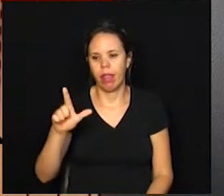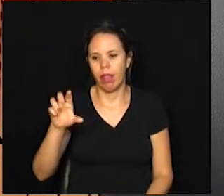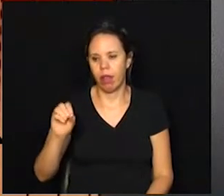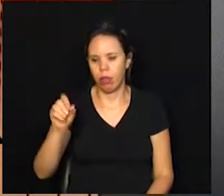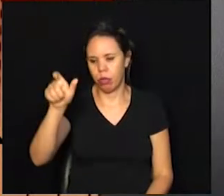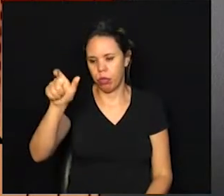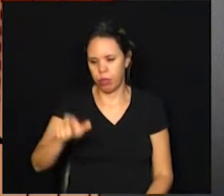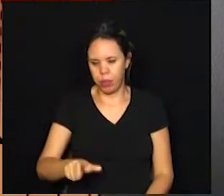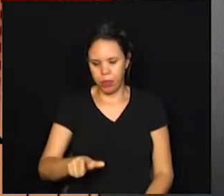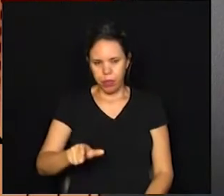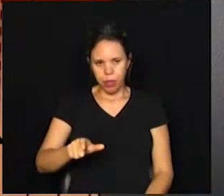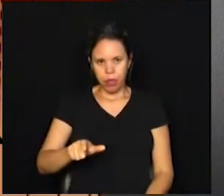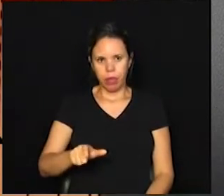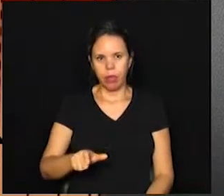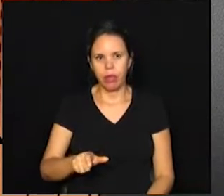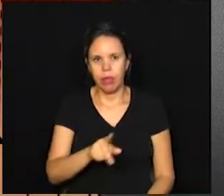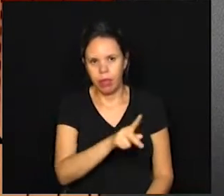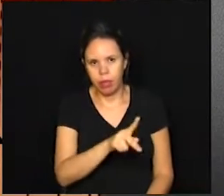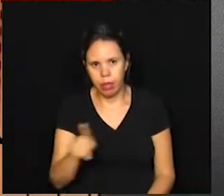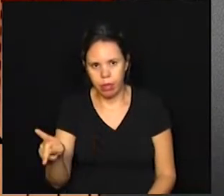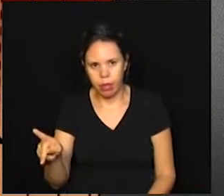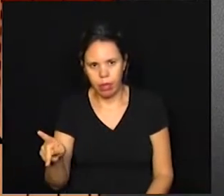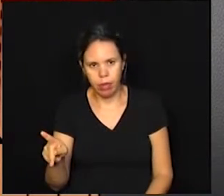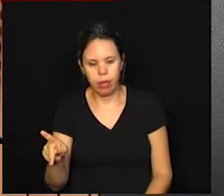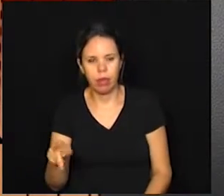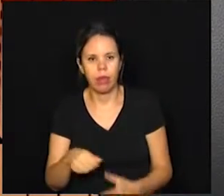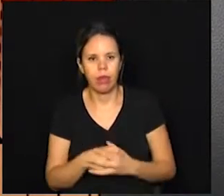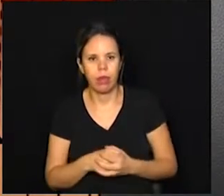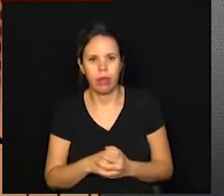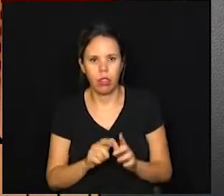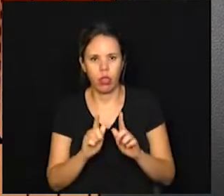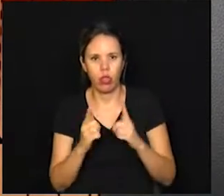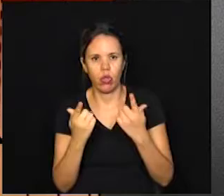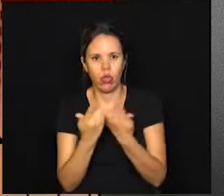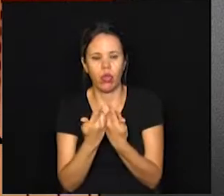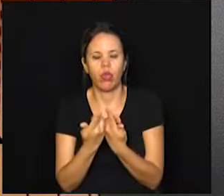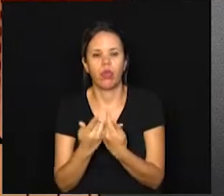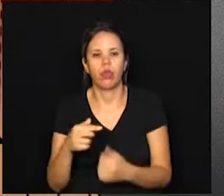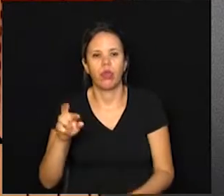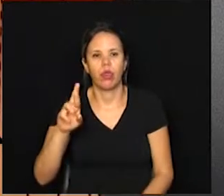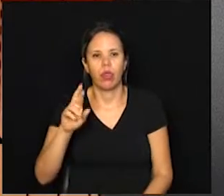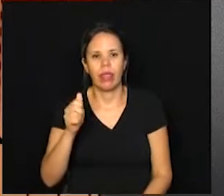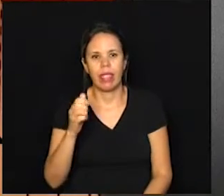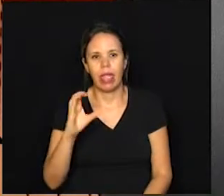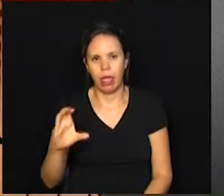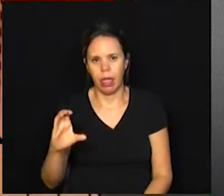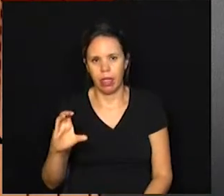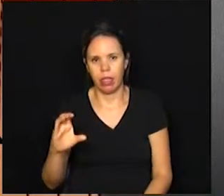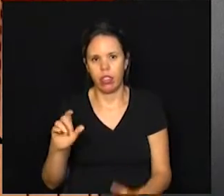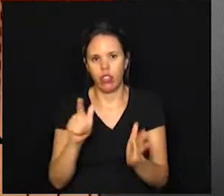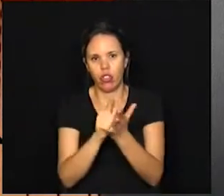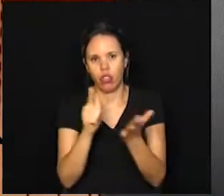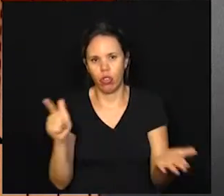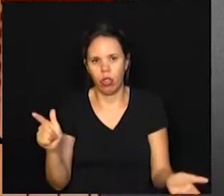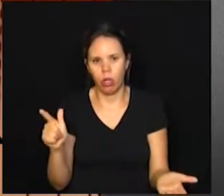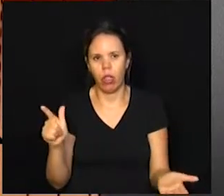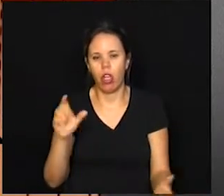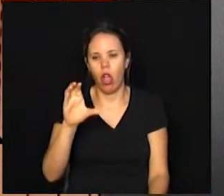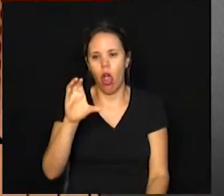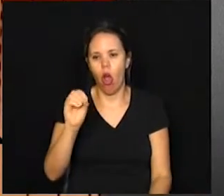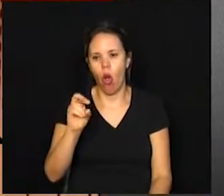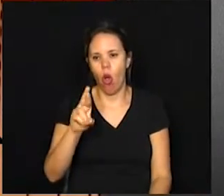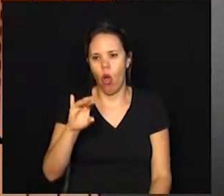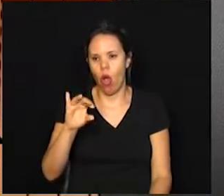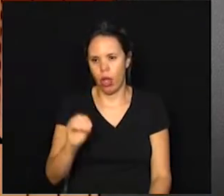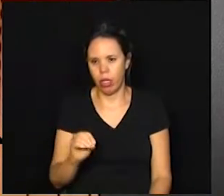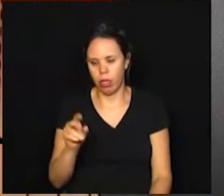Barioni, que é o presidente executivo do Grupo RAC, o jornal Correio Popular. E